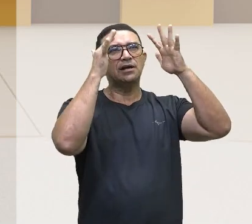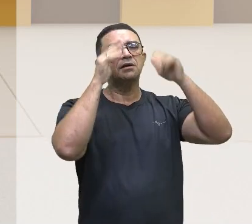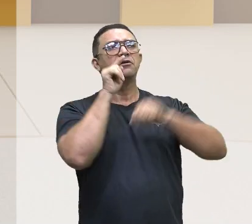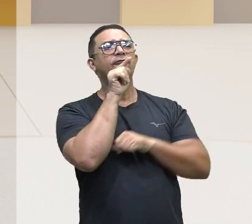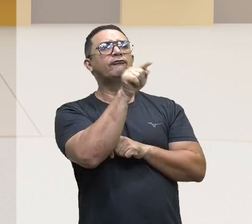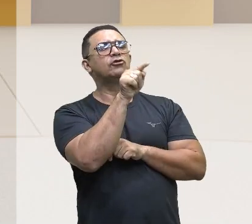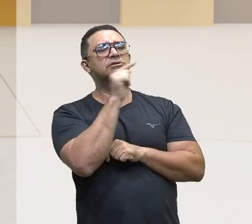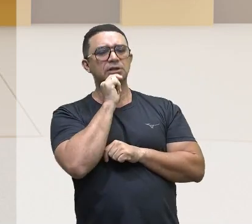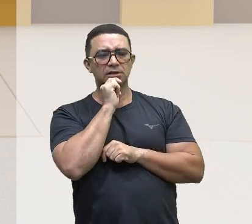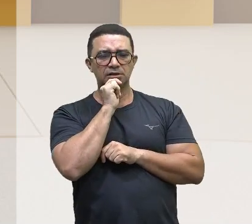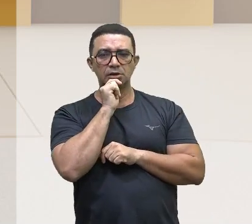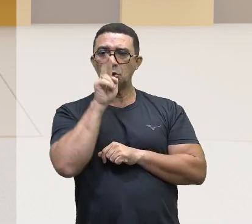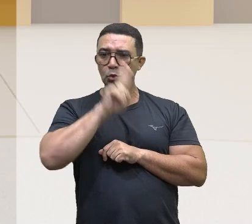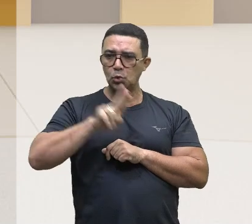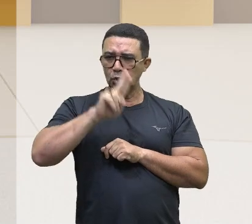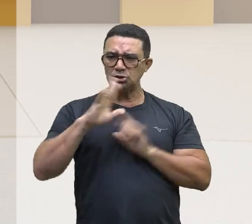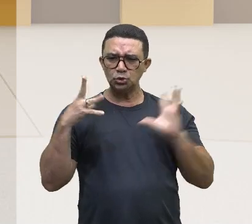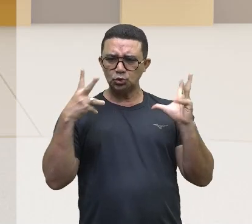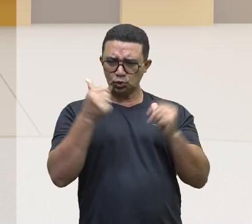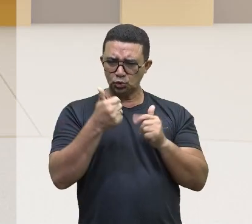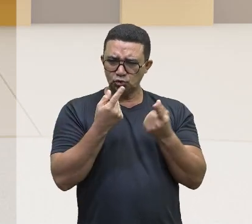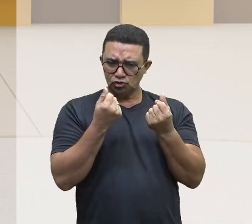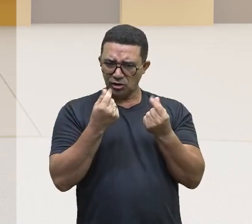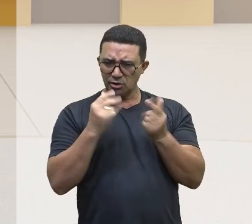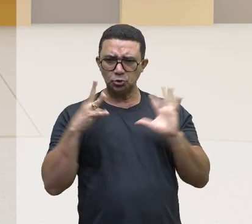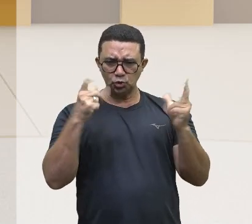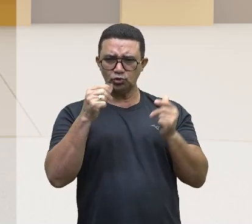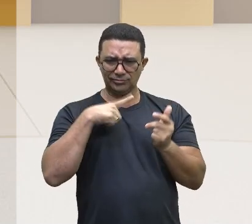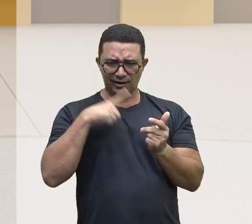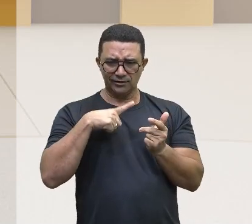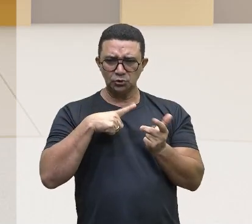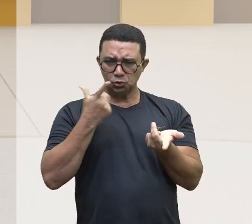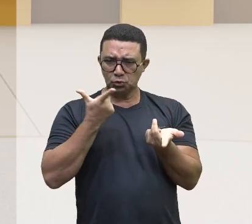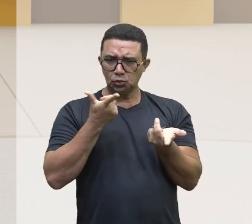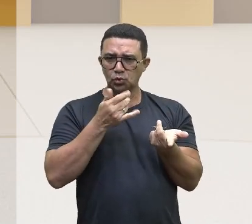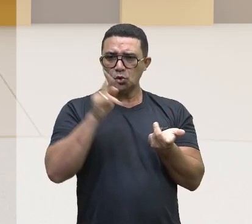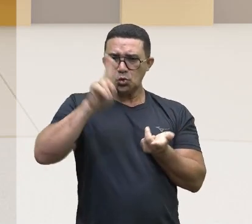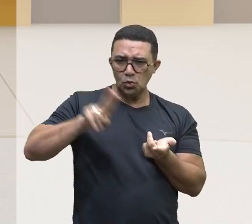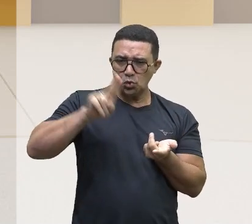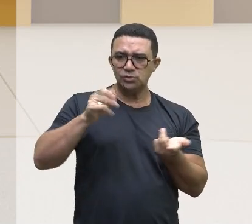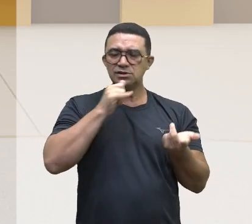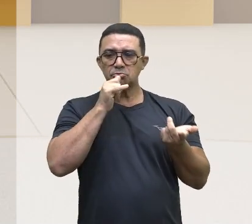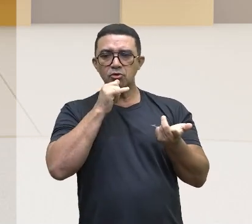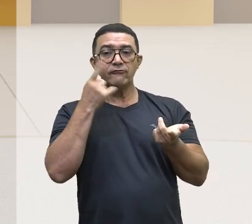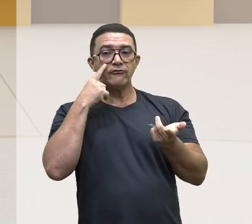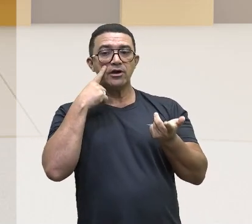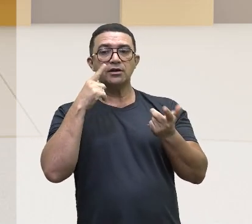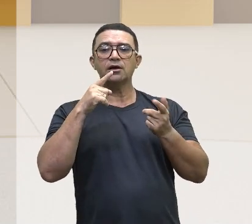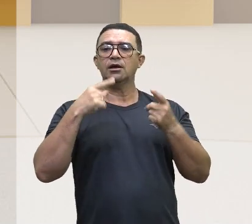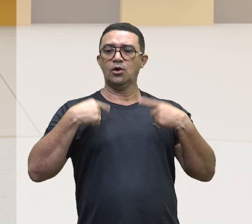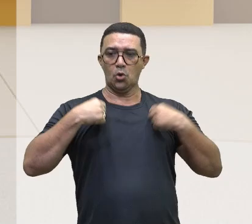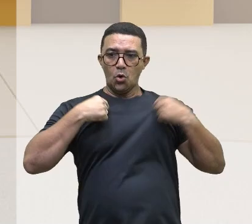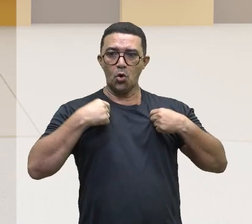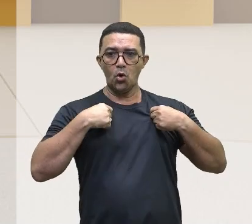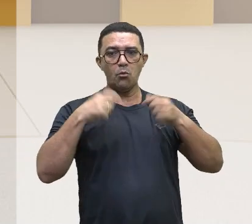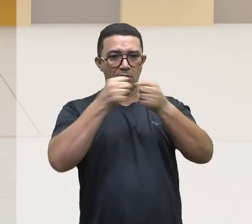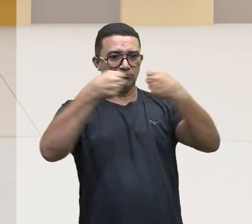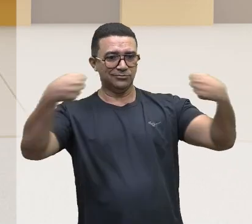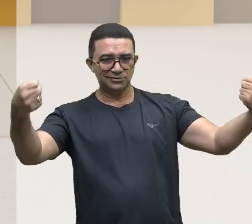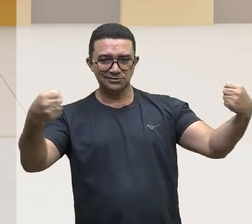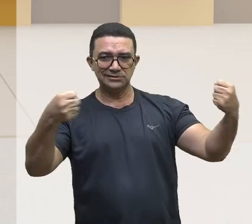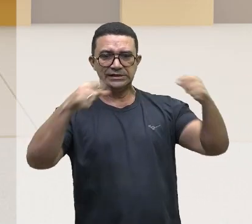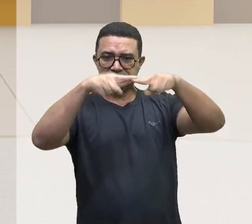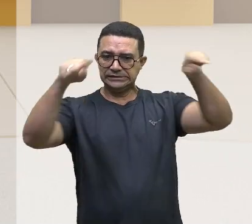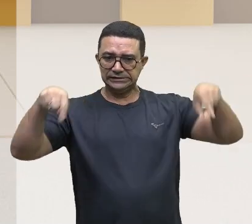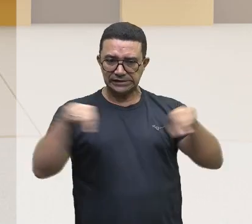Você usa tudo o que você tem? Observe lá no seu quarto, no seu guarda-roupa ou na sua sala. Você